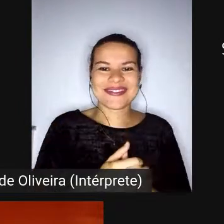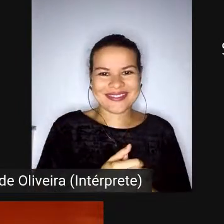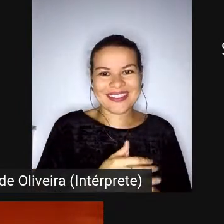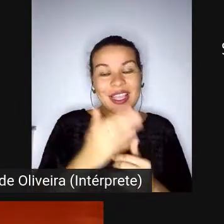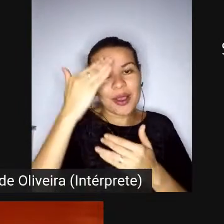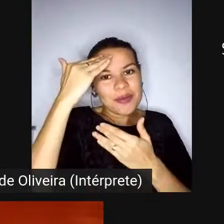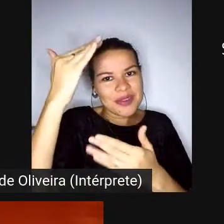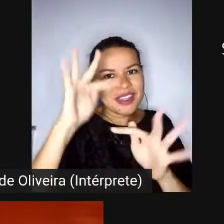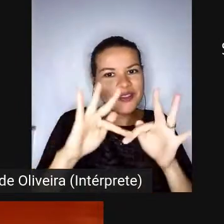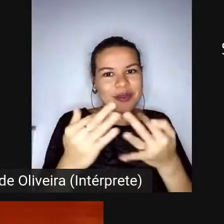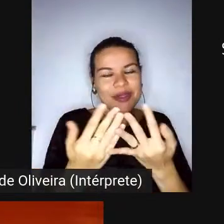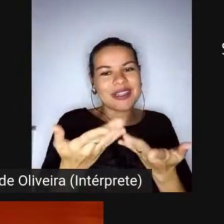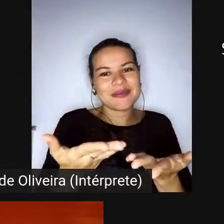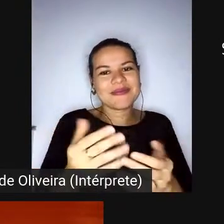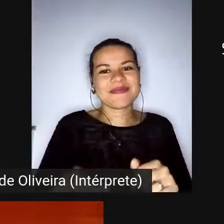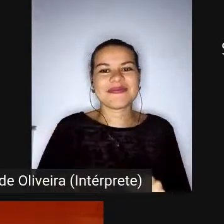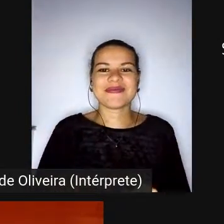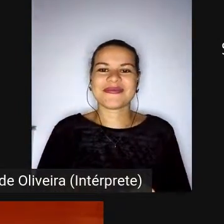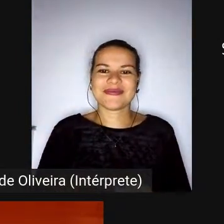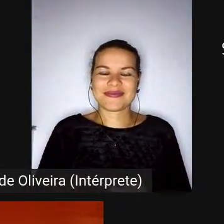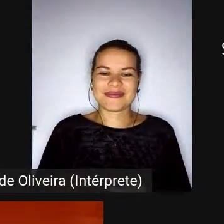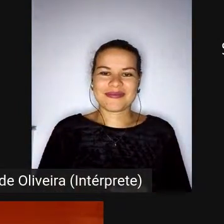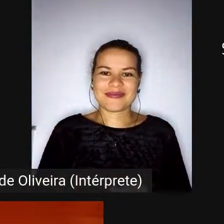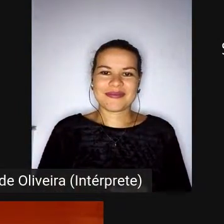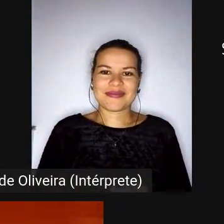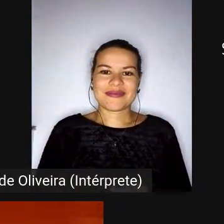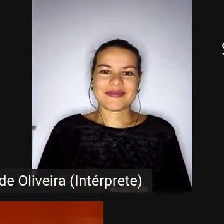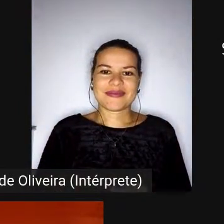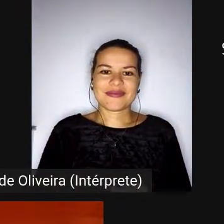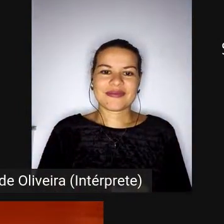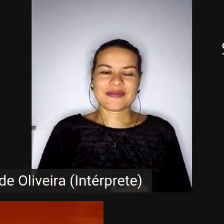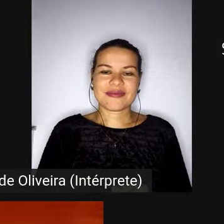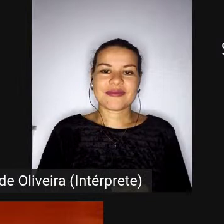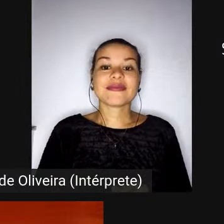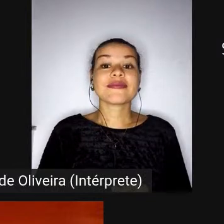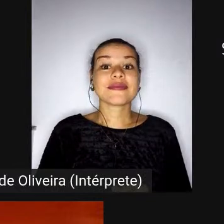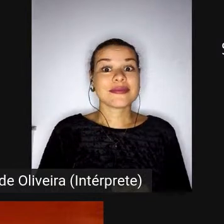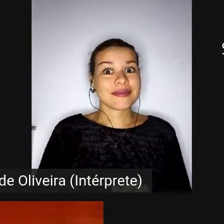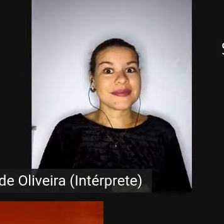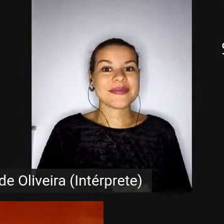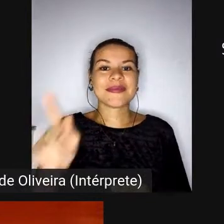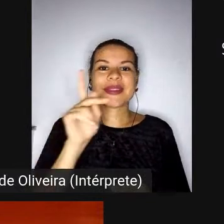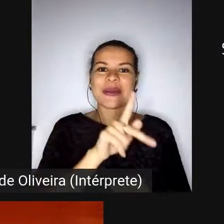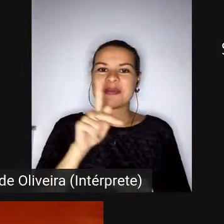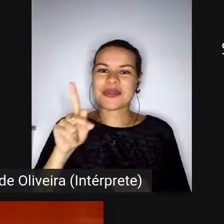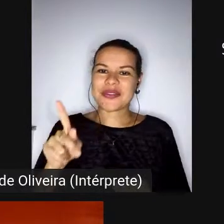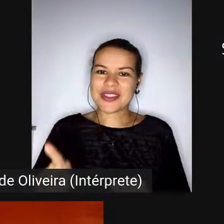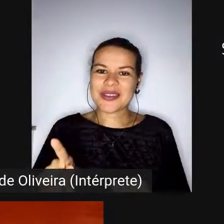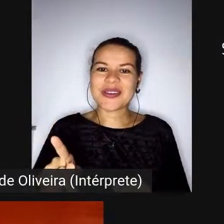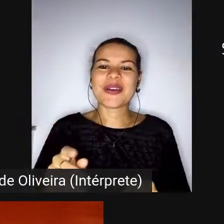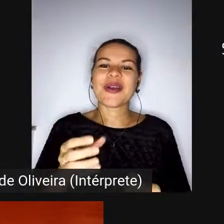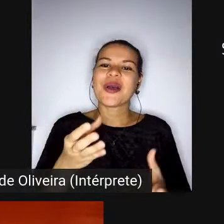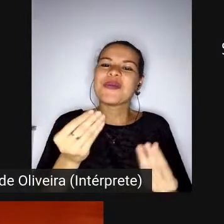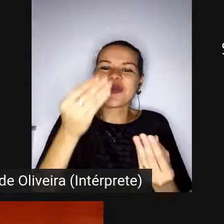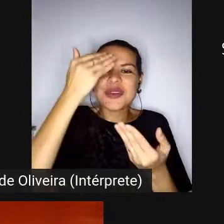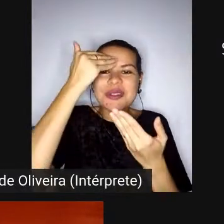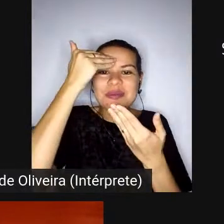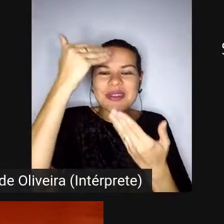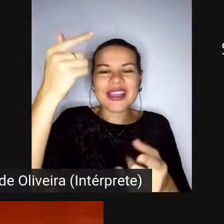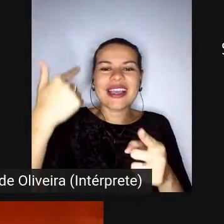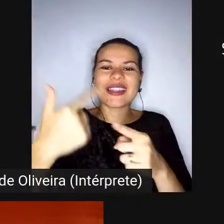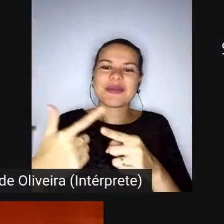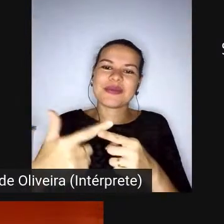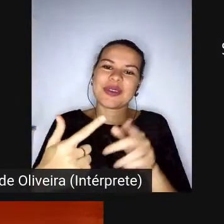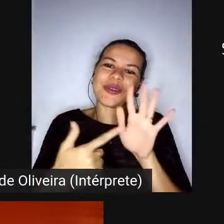já te agradeço pela sua presença e Olá eu sou Sérgio Muito obrigado pela apresentação a